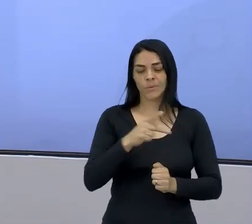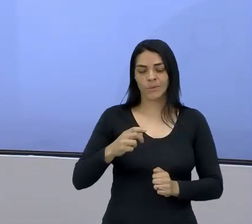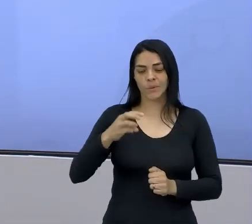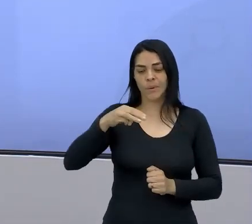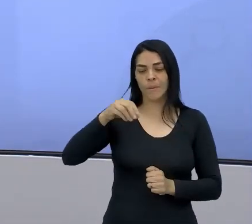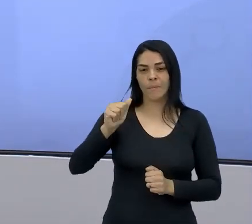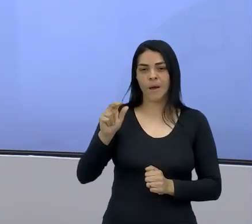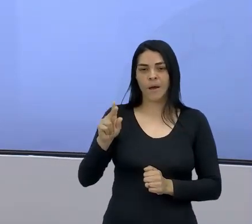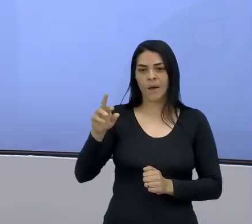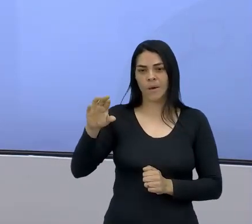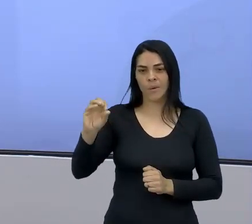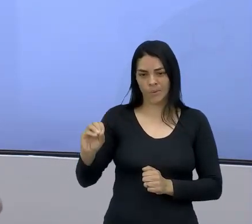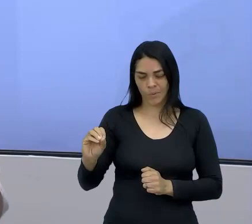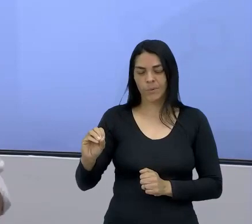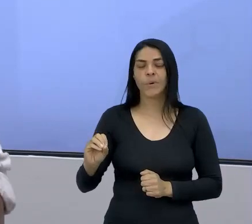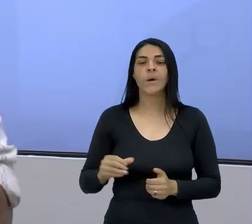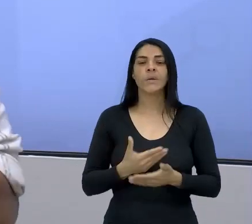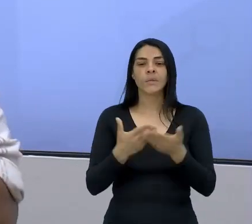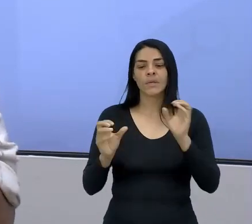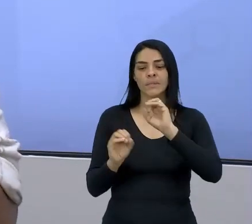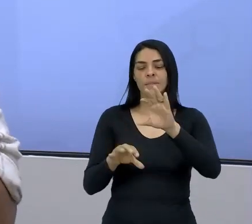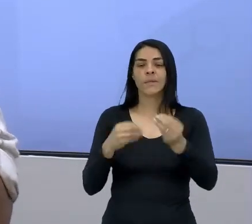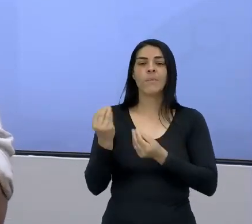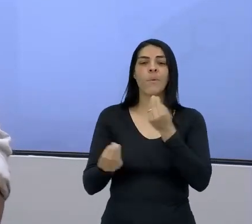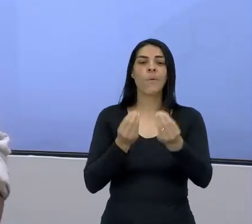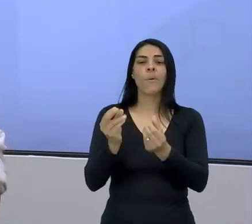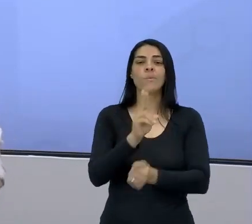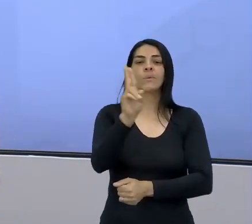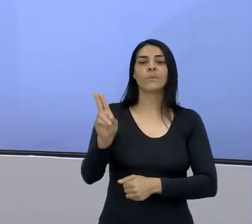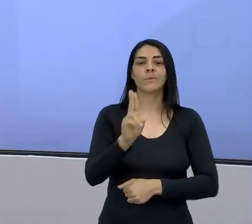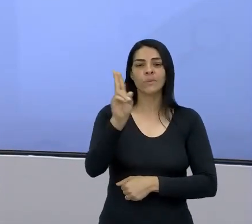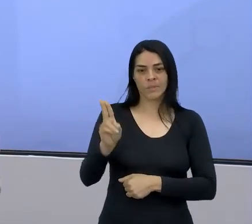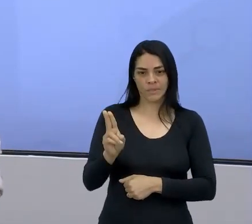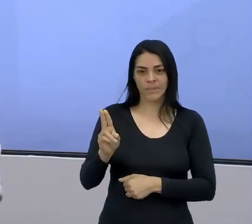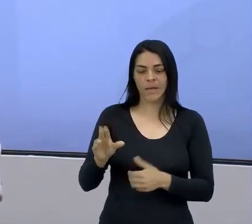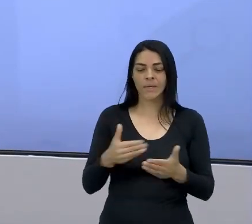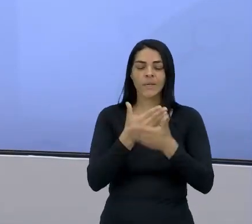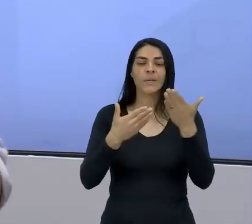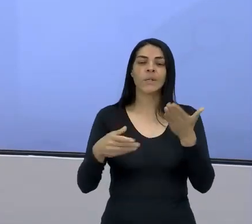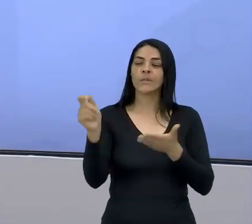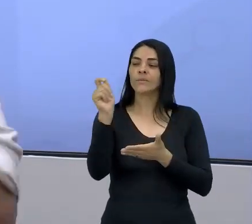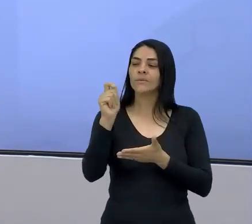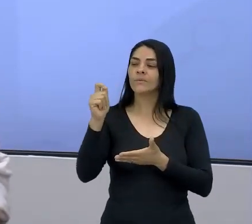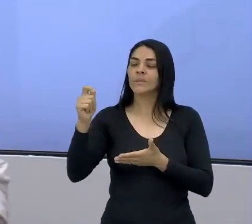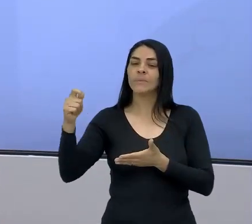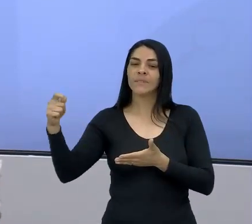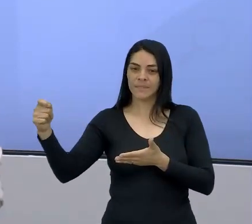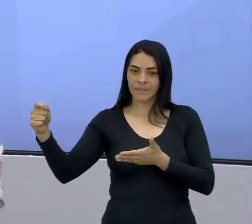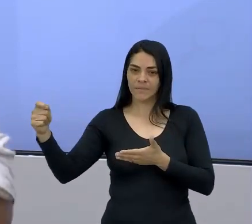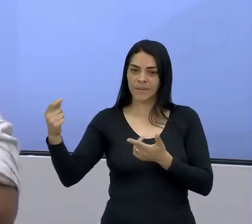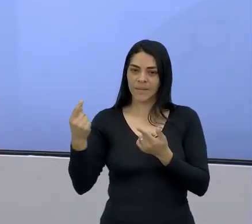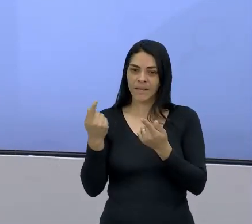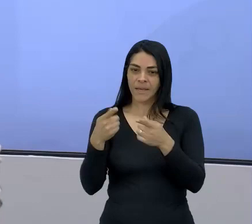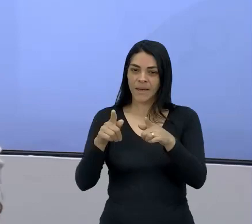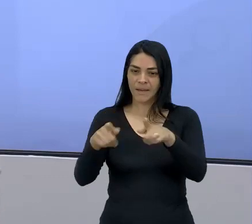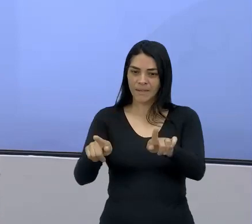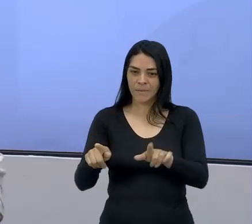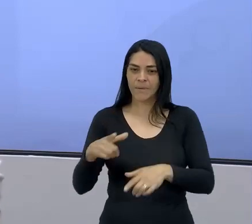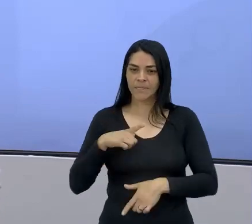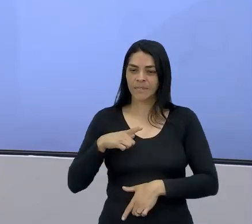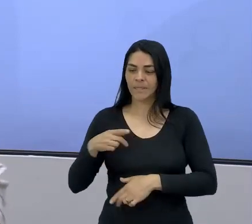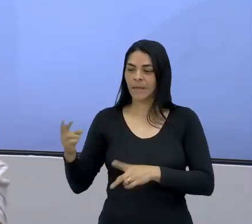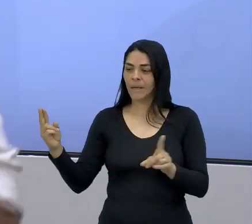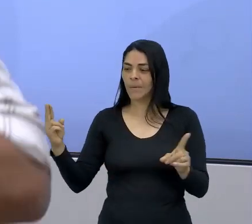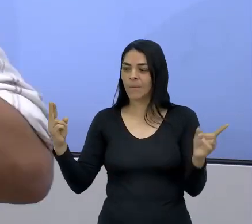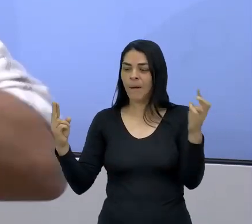identificando aí como utilizar a lógica proposicional quando a gente vai escrever na norma culta. Então a gente percebe que tem uma relação entre as duas